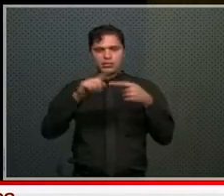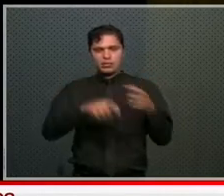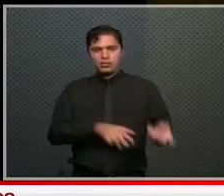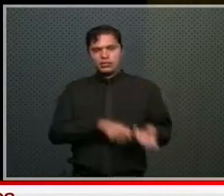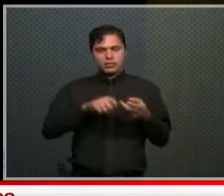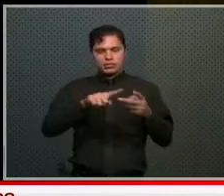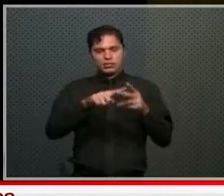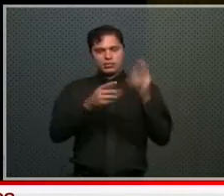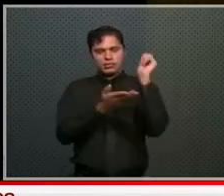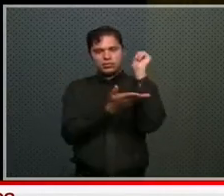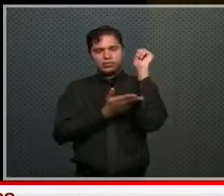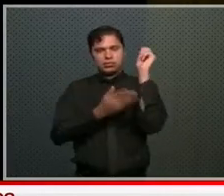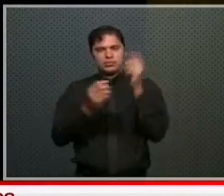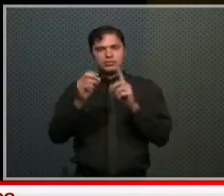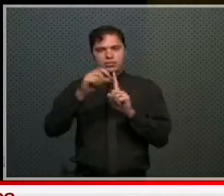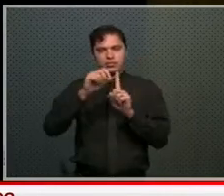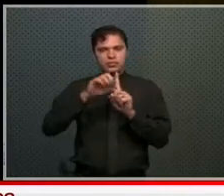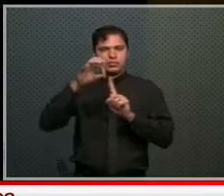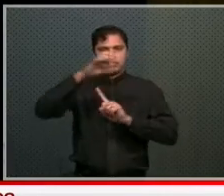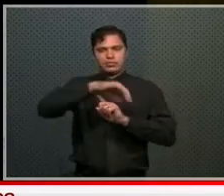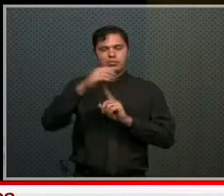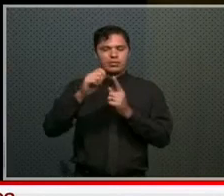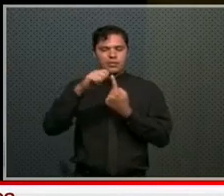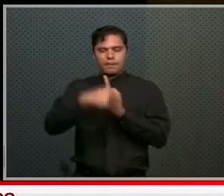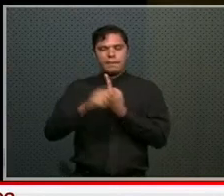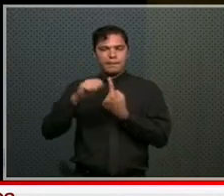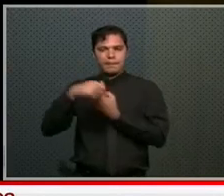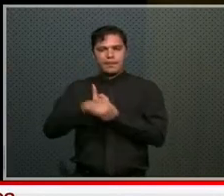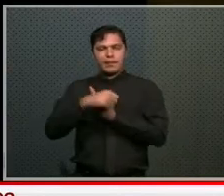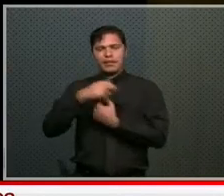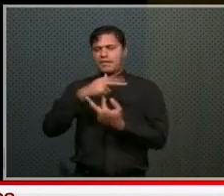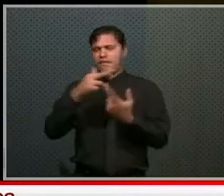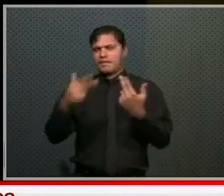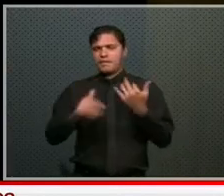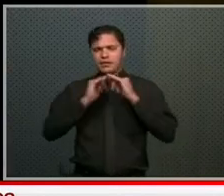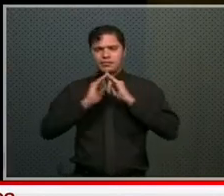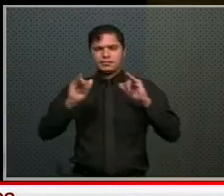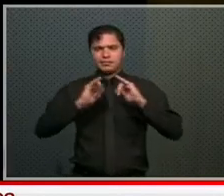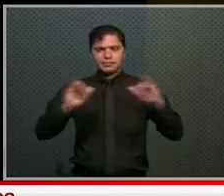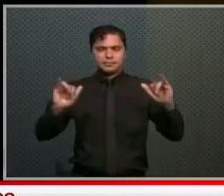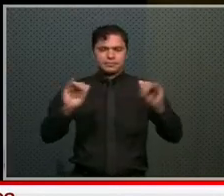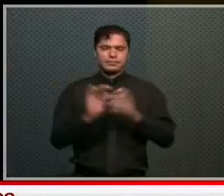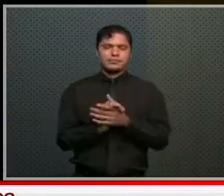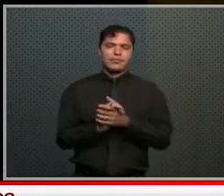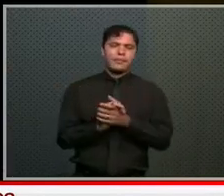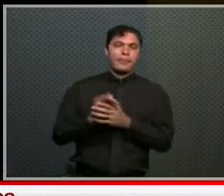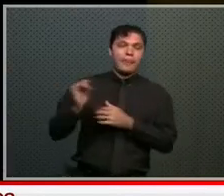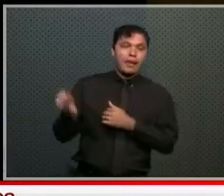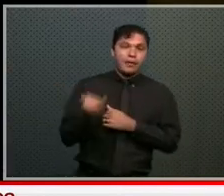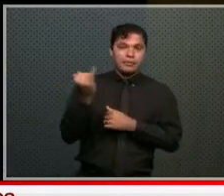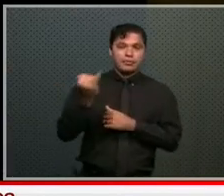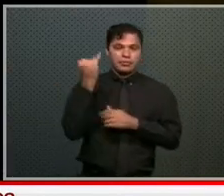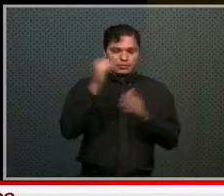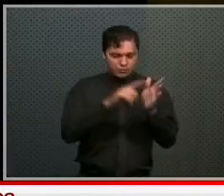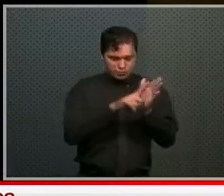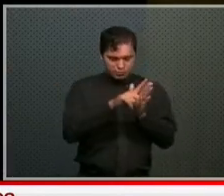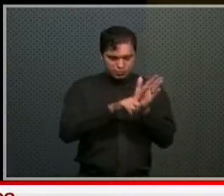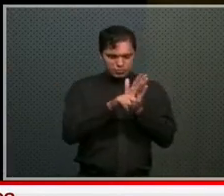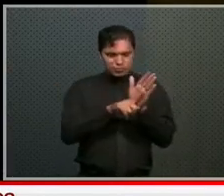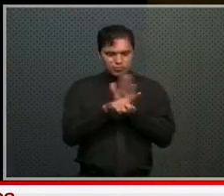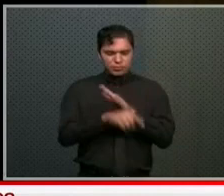Seringueira junta Malva bananeira teríamos várias para falar a importância da pesquisa